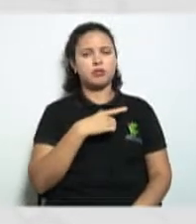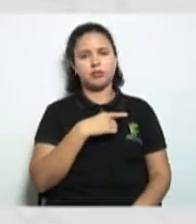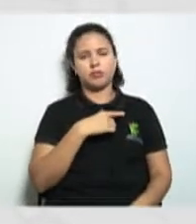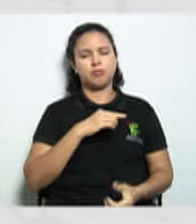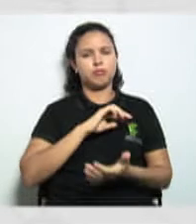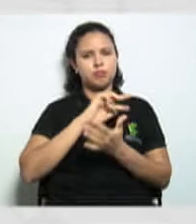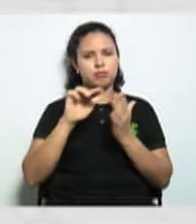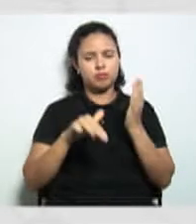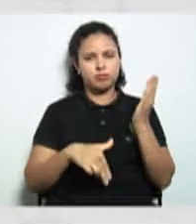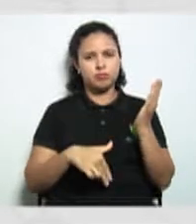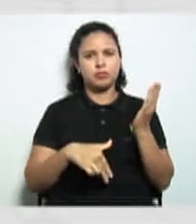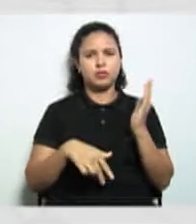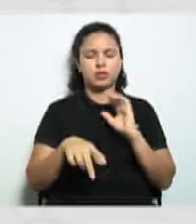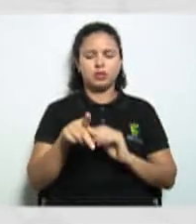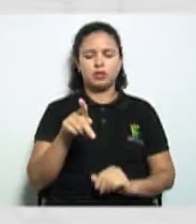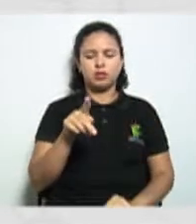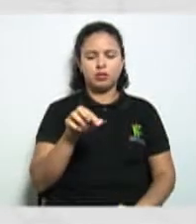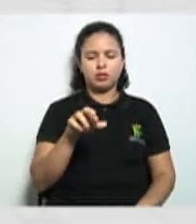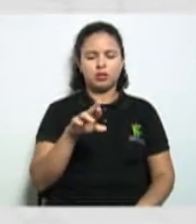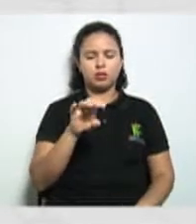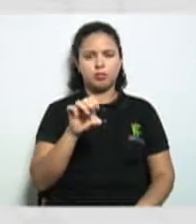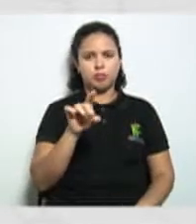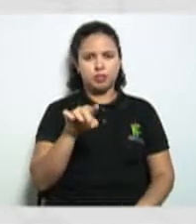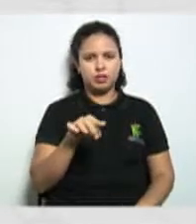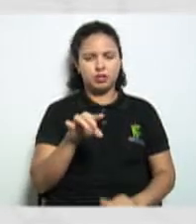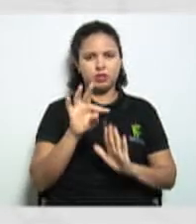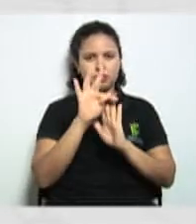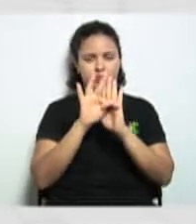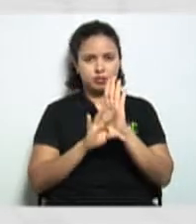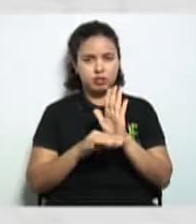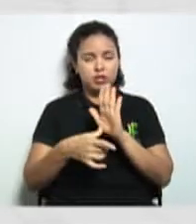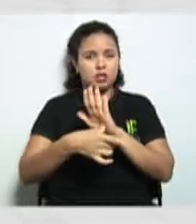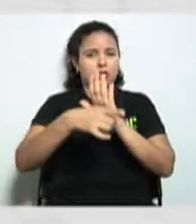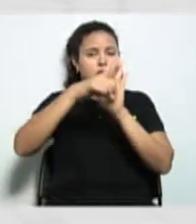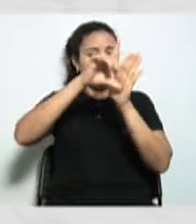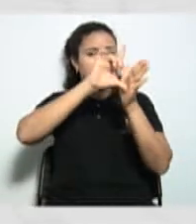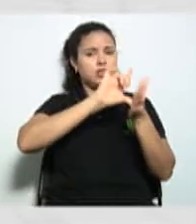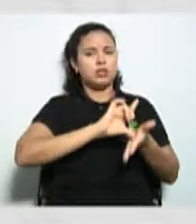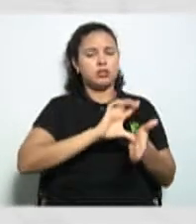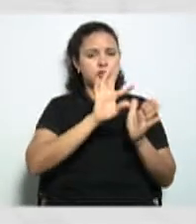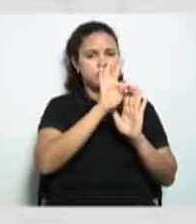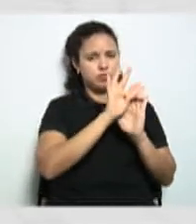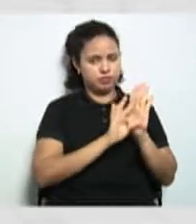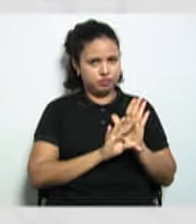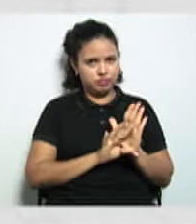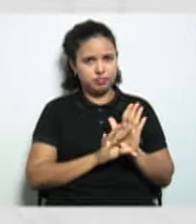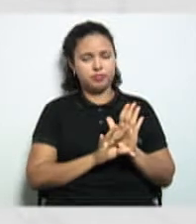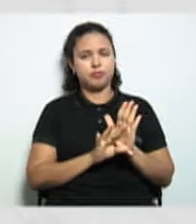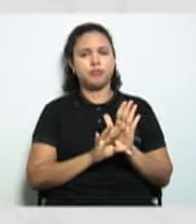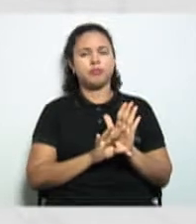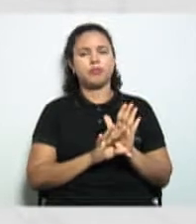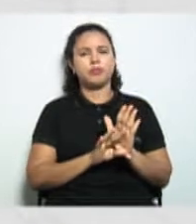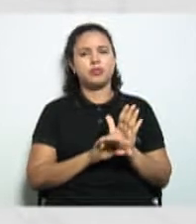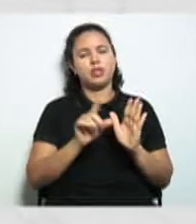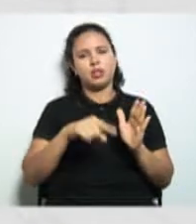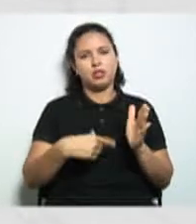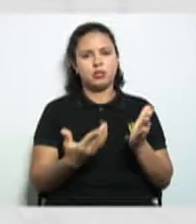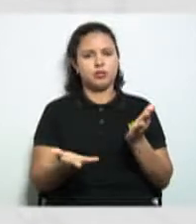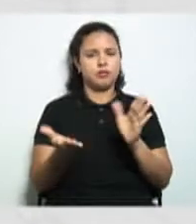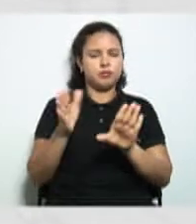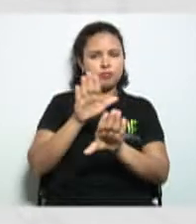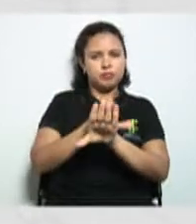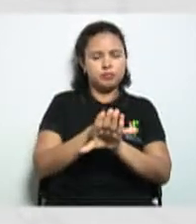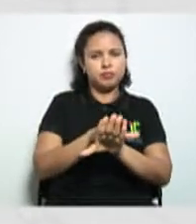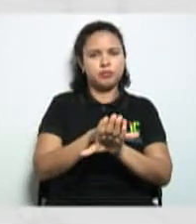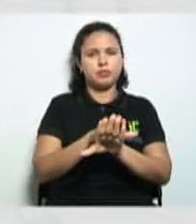pré-textuais. Esses elementos são chamados de pré-textuais porque vem antes daquela parte do texto, que é a capa, a